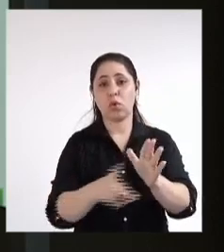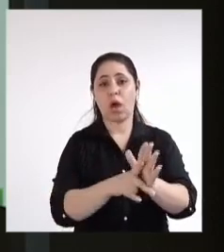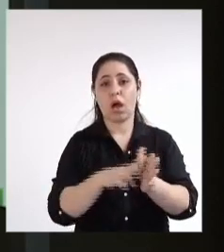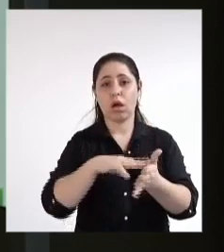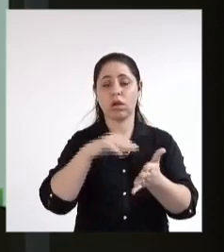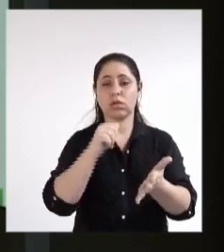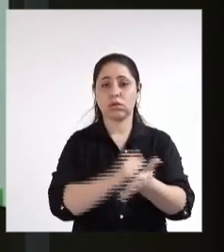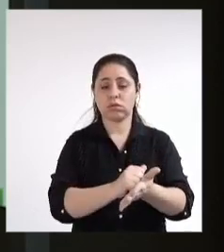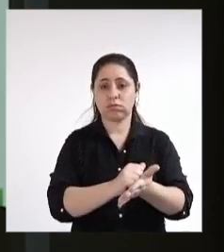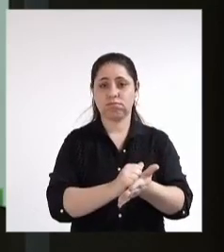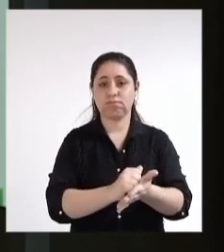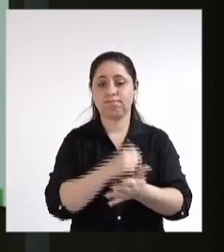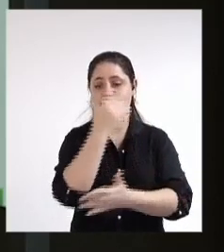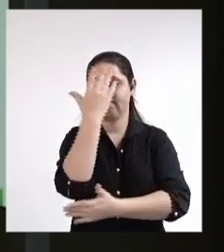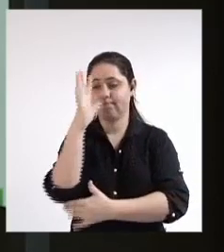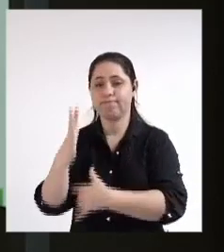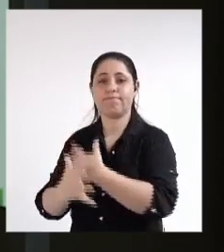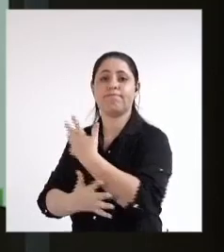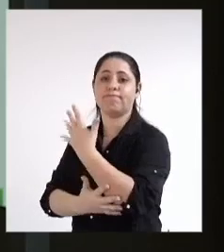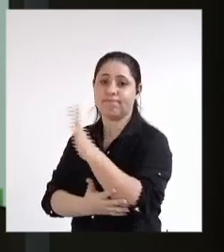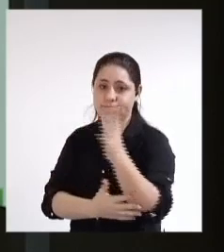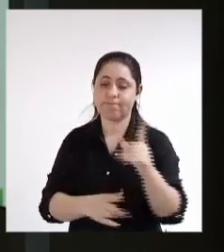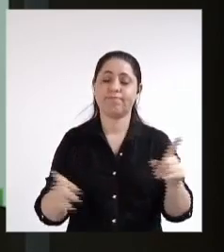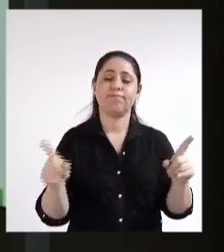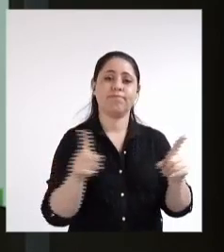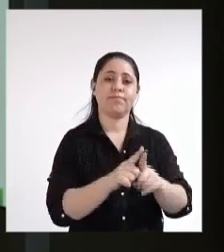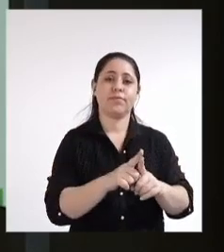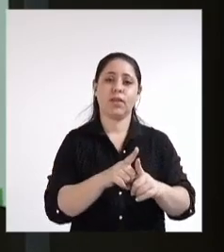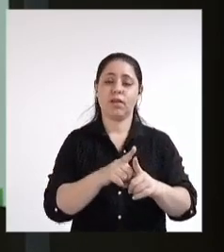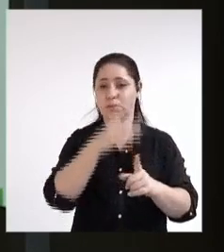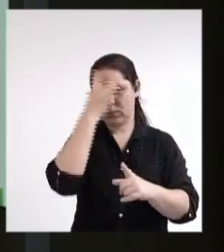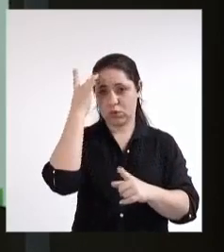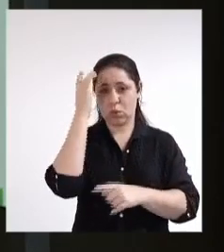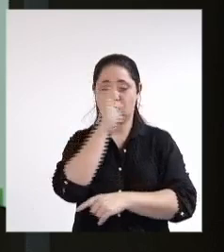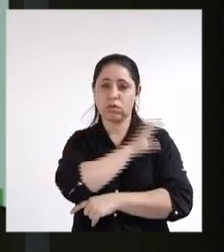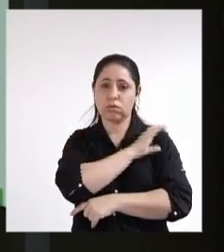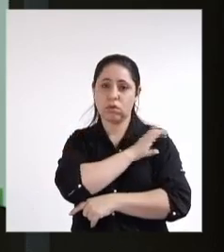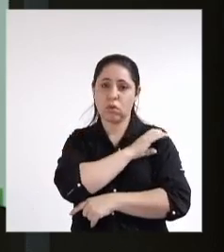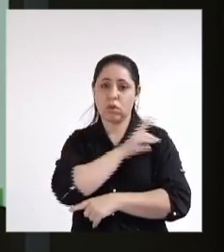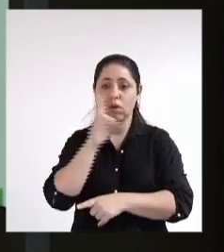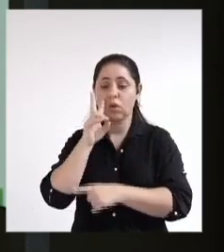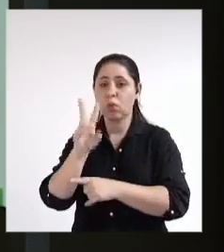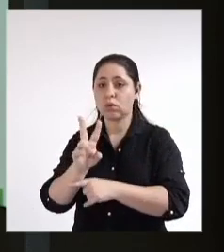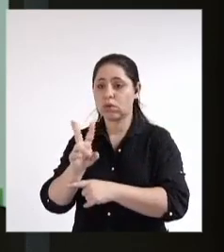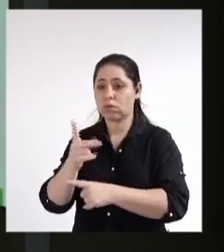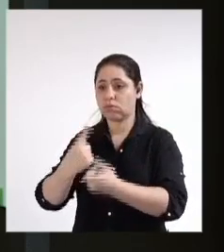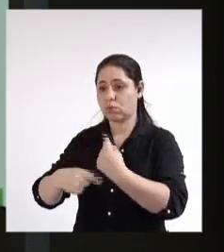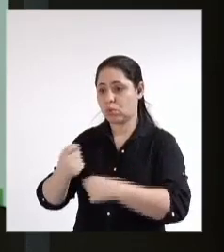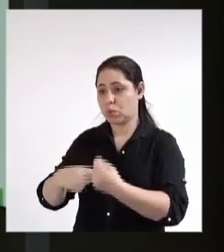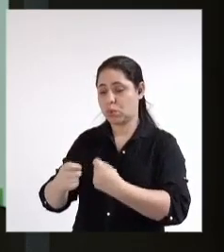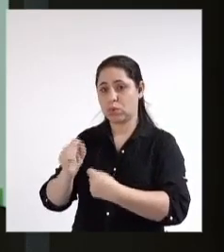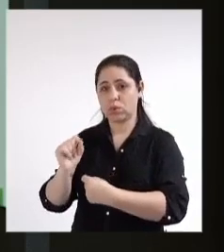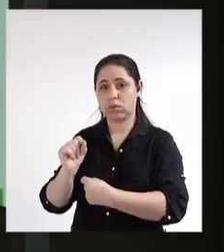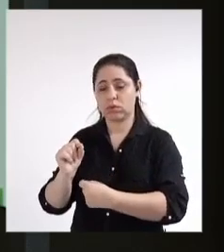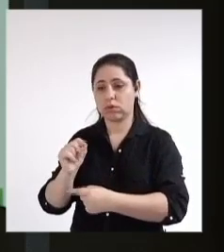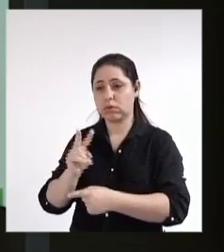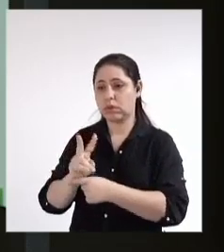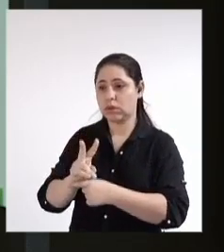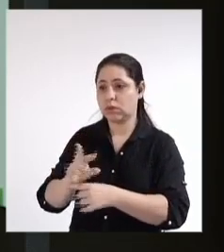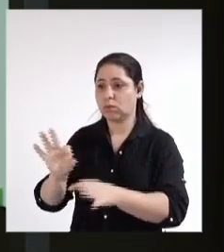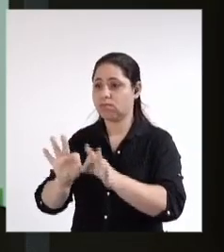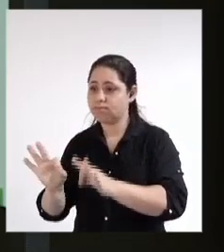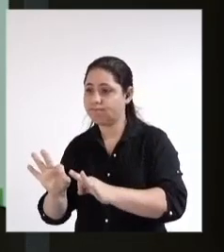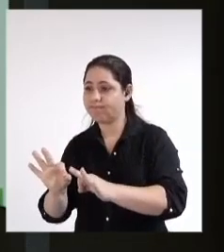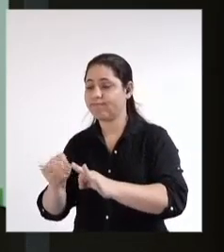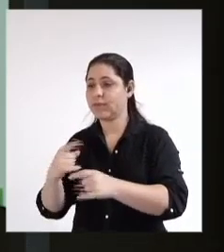icms ecológico também a pessoa acorda que coordena isso uma que cuida da parte logística da unidade de conservação então quando nós temos